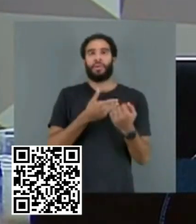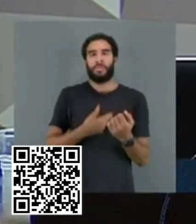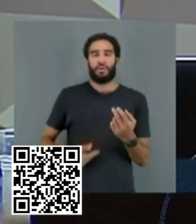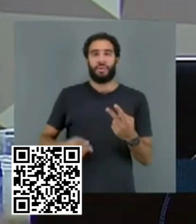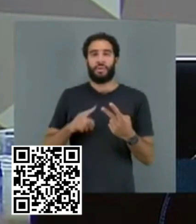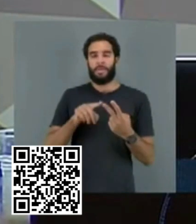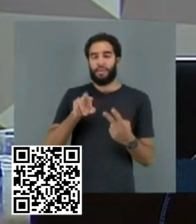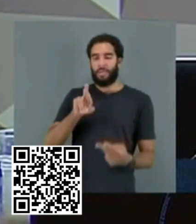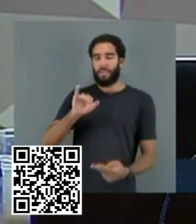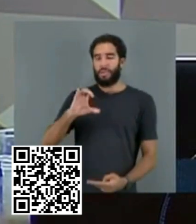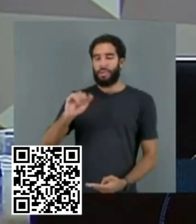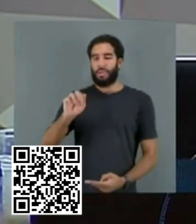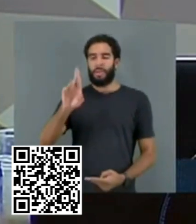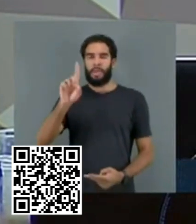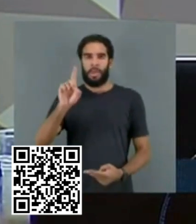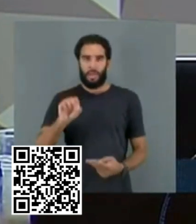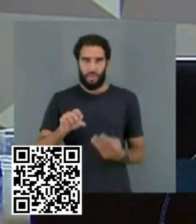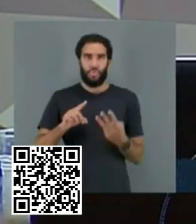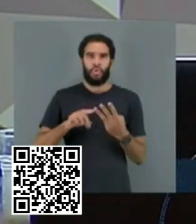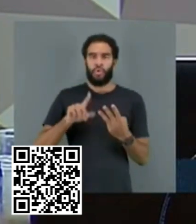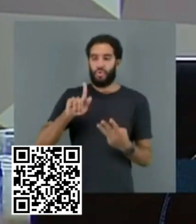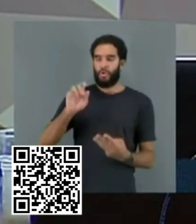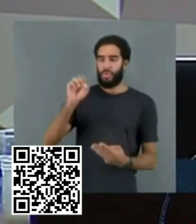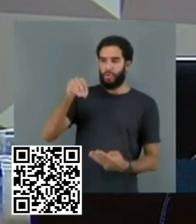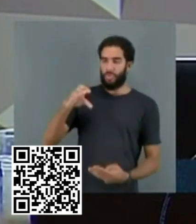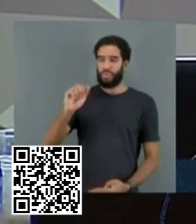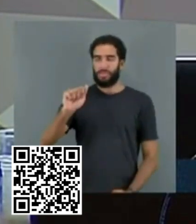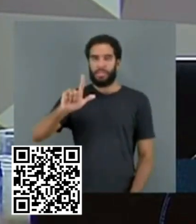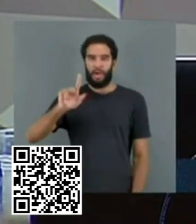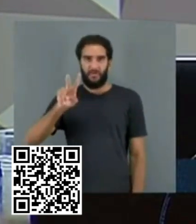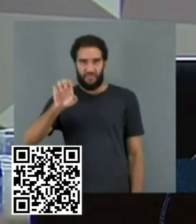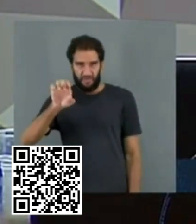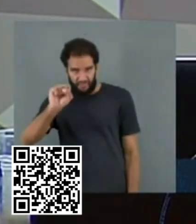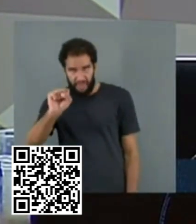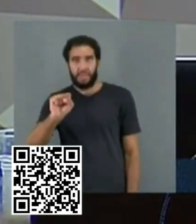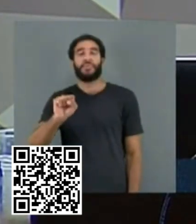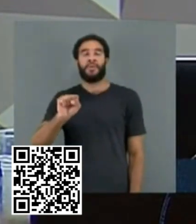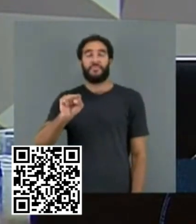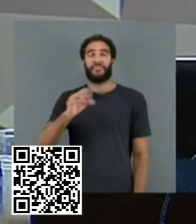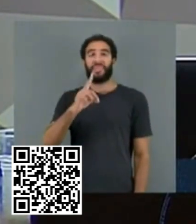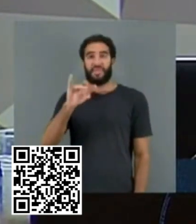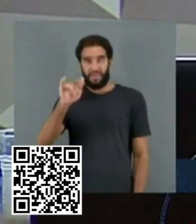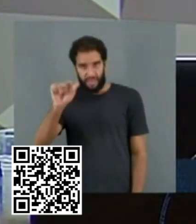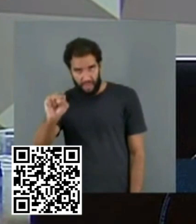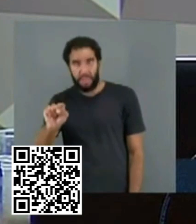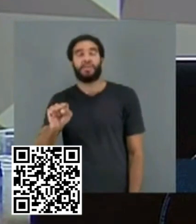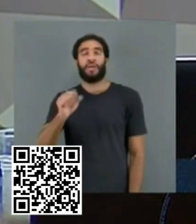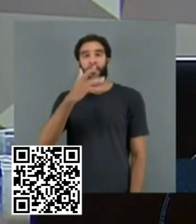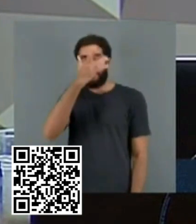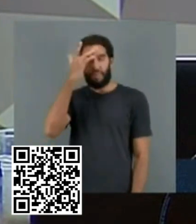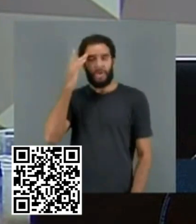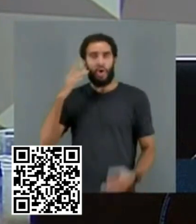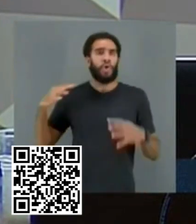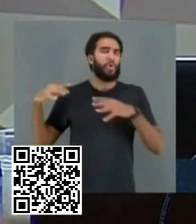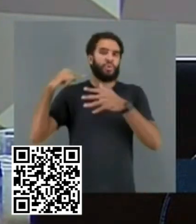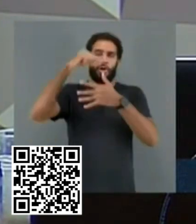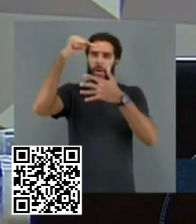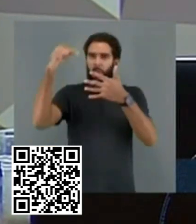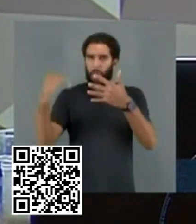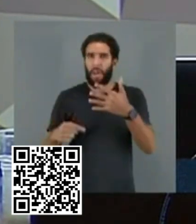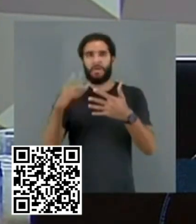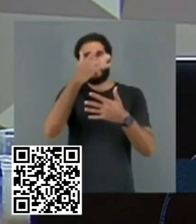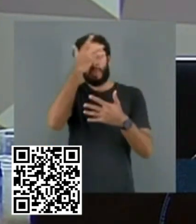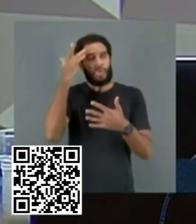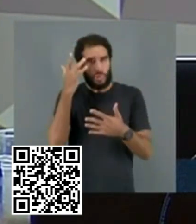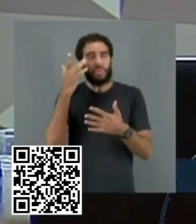Capelli, o general Gonçalves Dias, ex-ministro-chefe de Gabinete da Segurança Institucional da Presidência da República, todos eles, certamente, têm